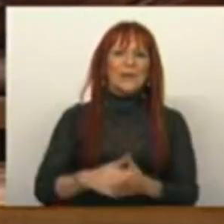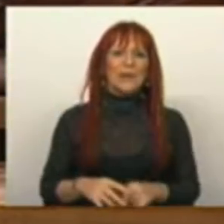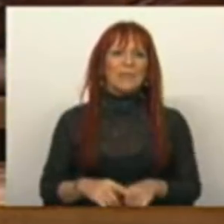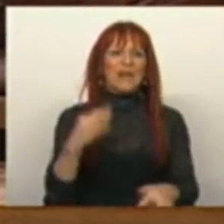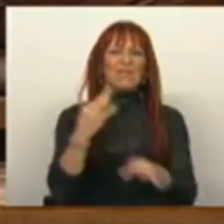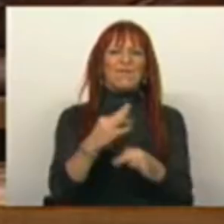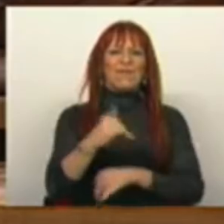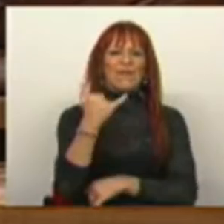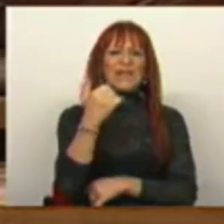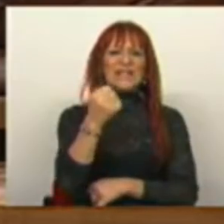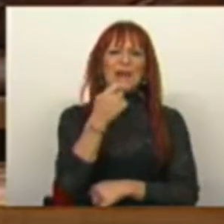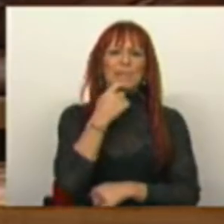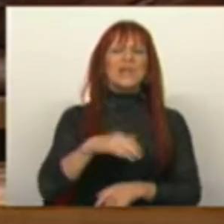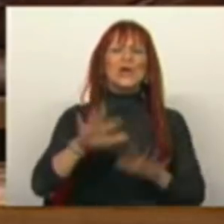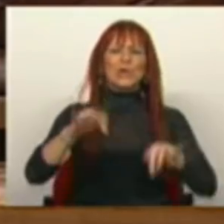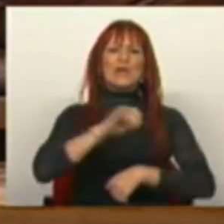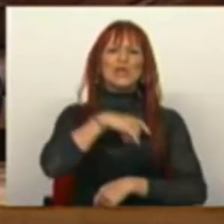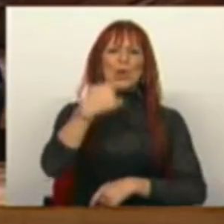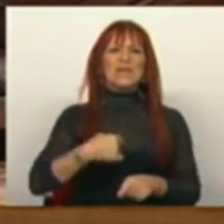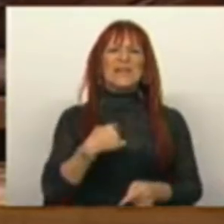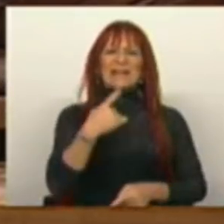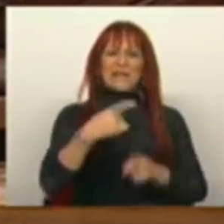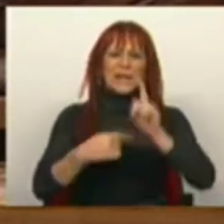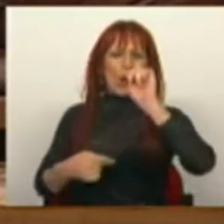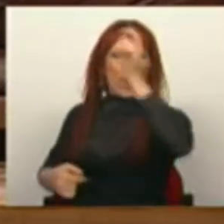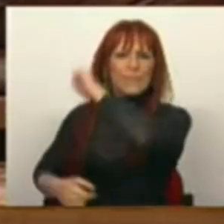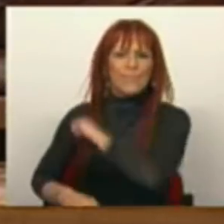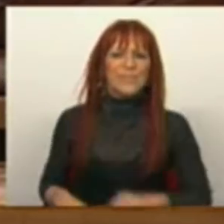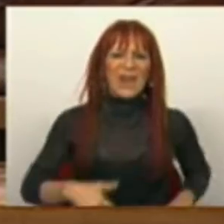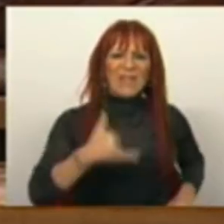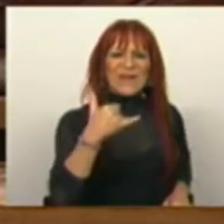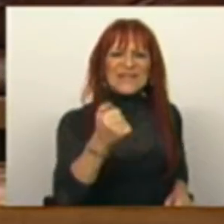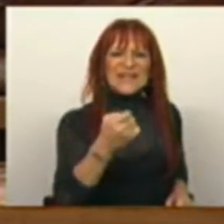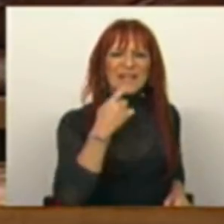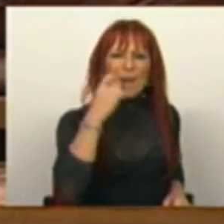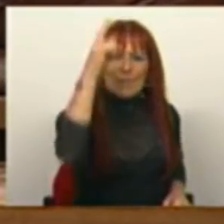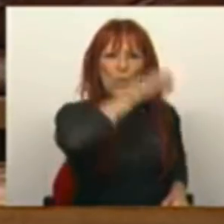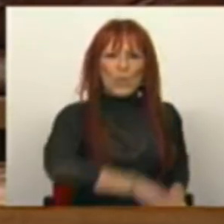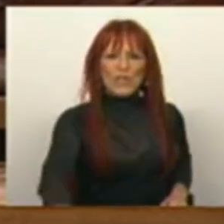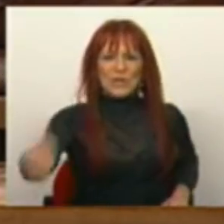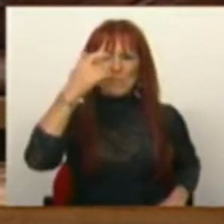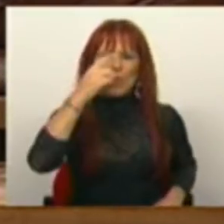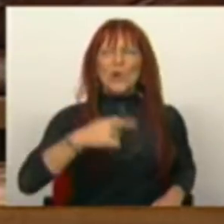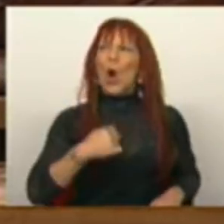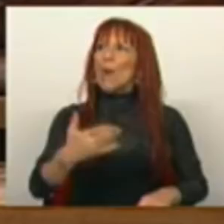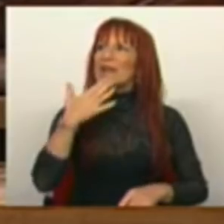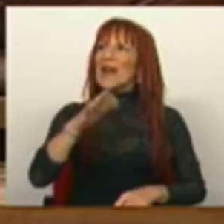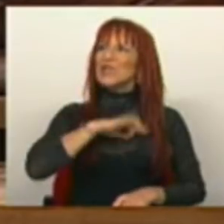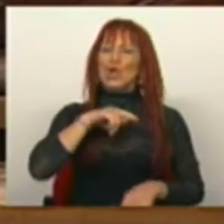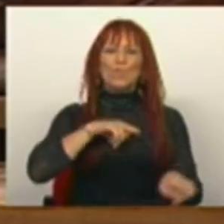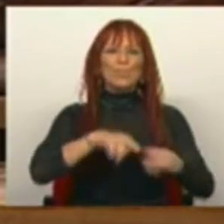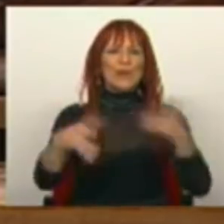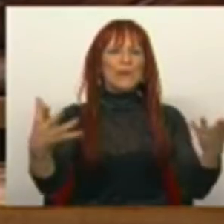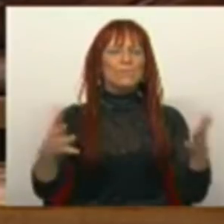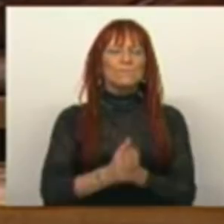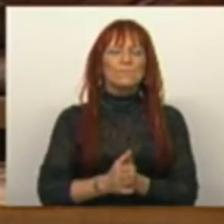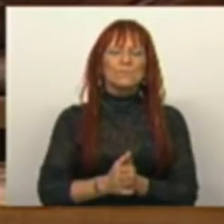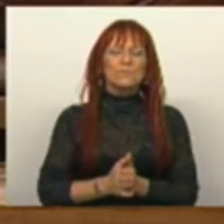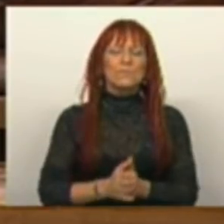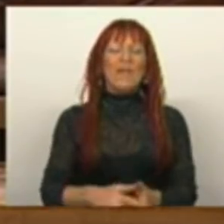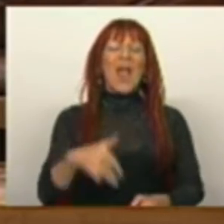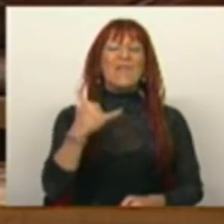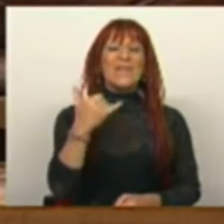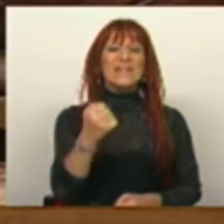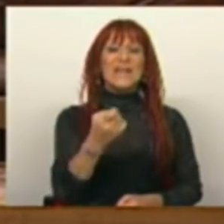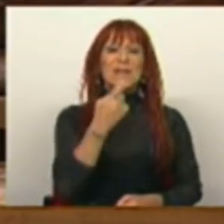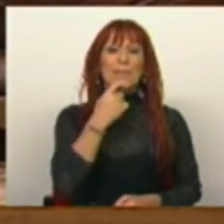25 de Abril. Vou terminar, Sr. Presidente, sem dizer isso. A 25 de Abril, os portugueses... Obrigado, Sr. Deputado. A